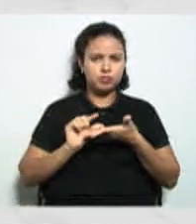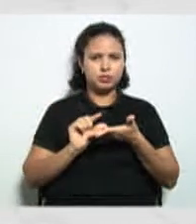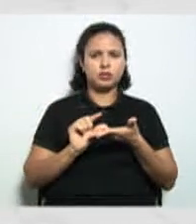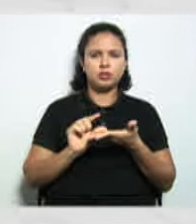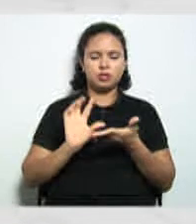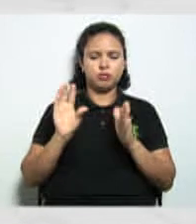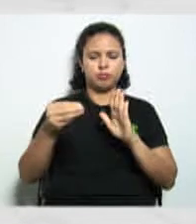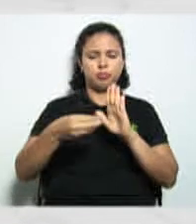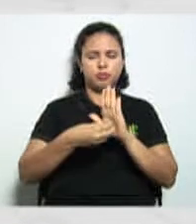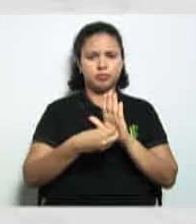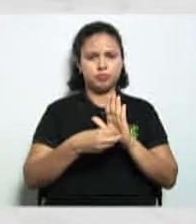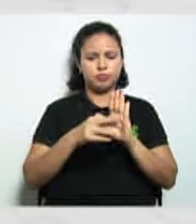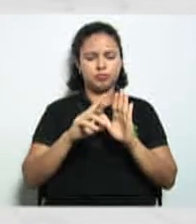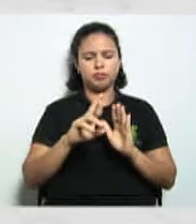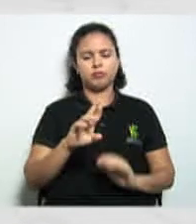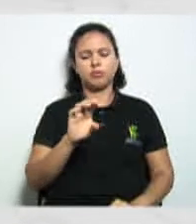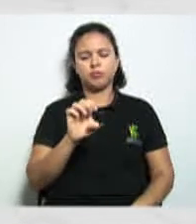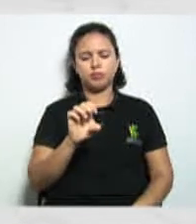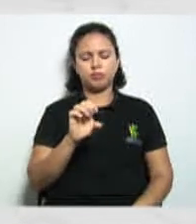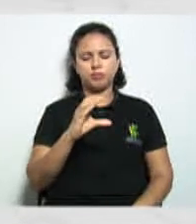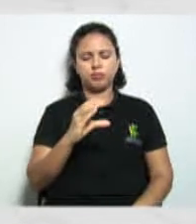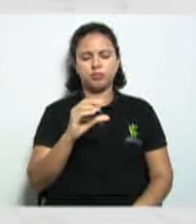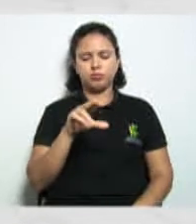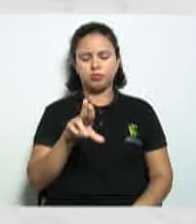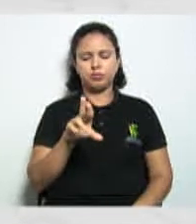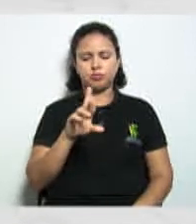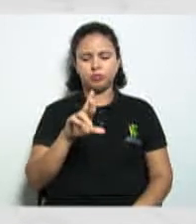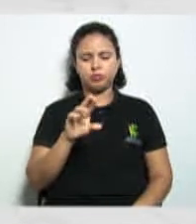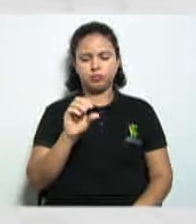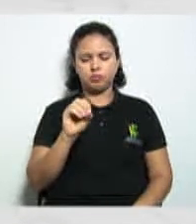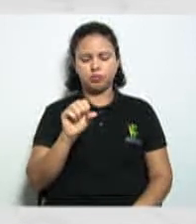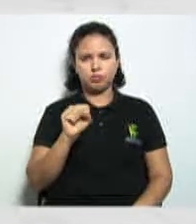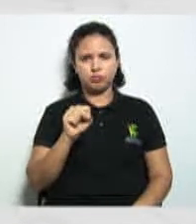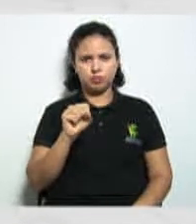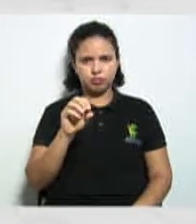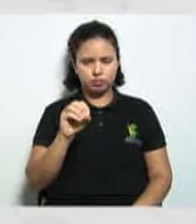uma planilha, né, dizendo quais são os valores que eu vou gastar. Por isso que ele é